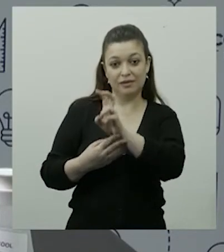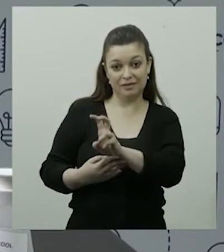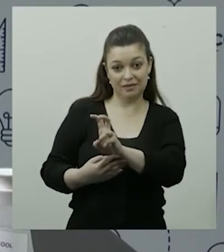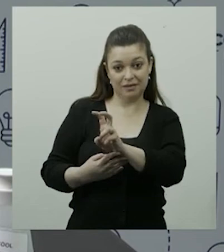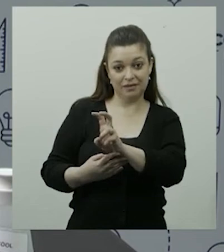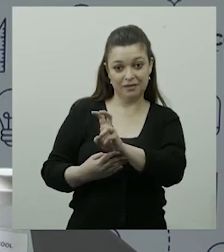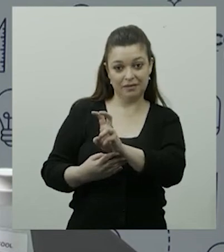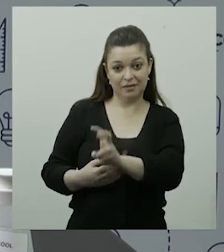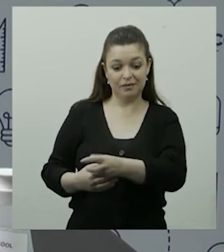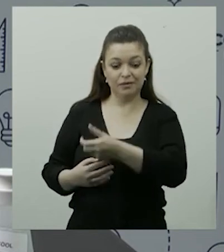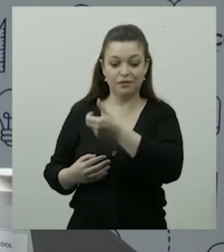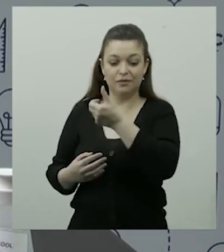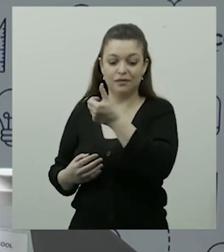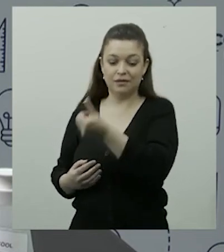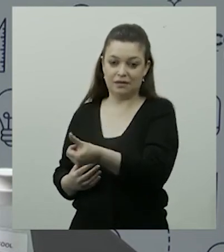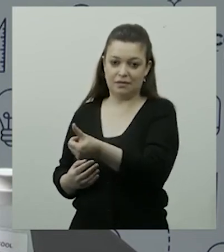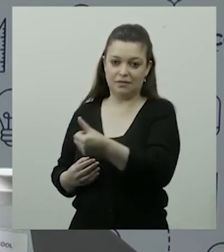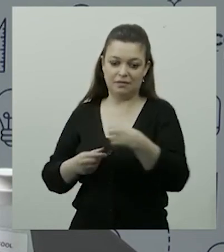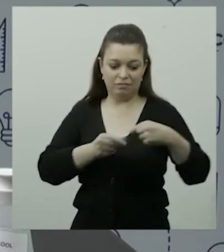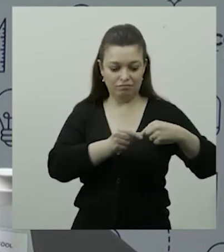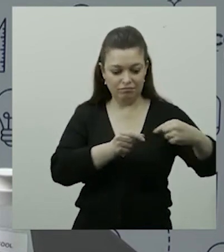4, 5.